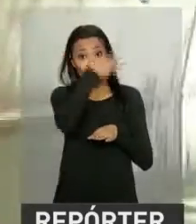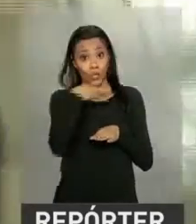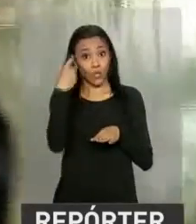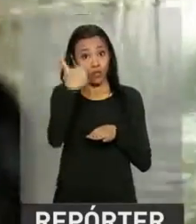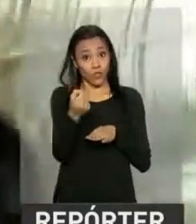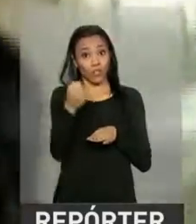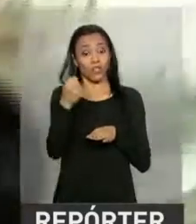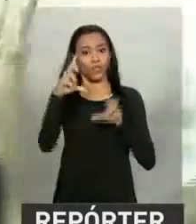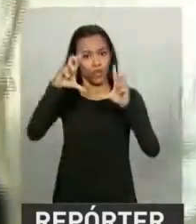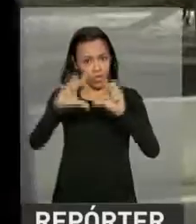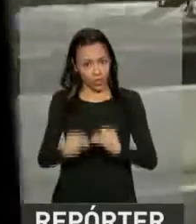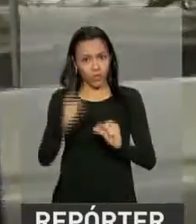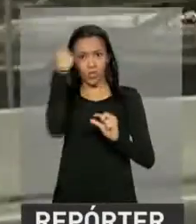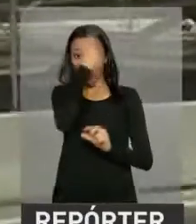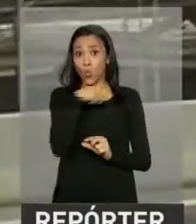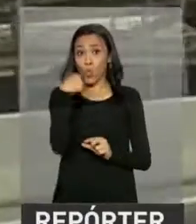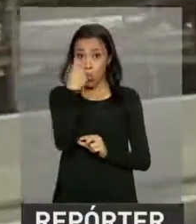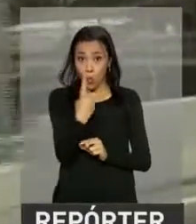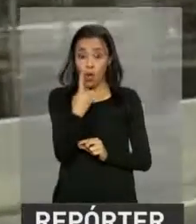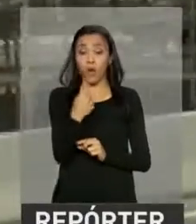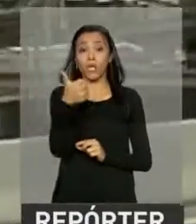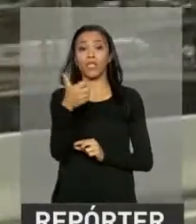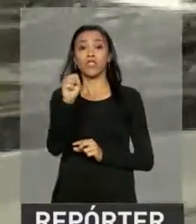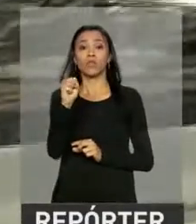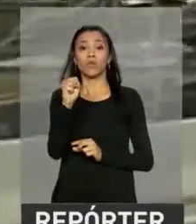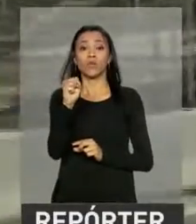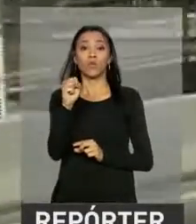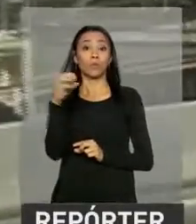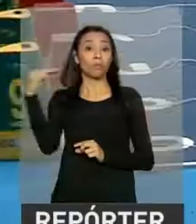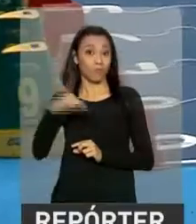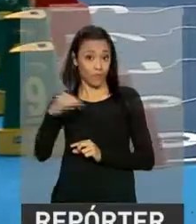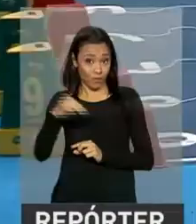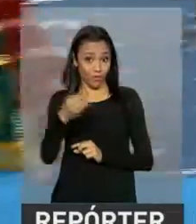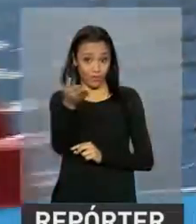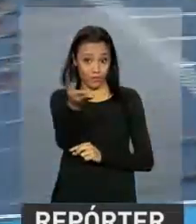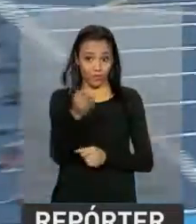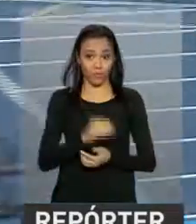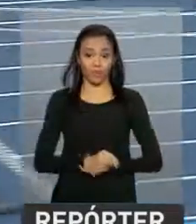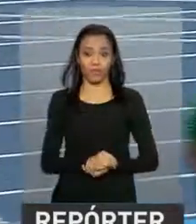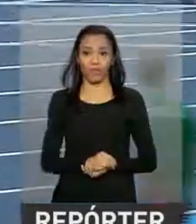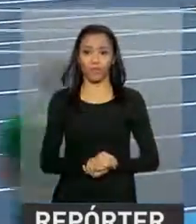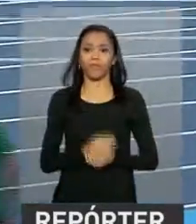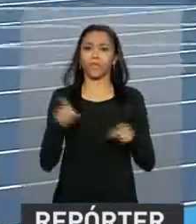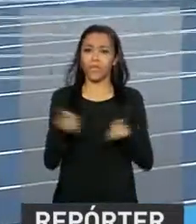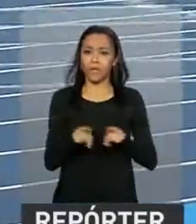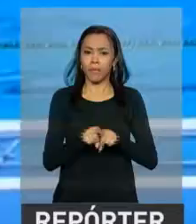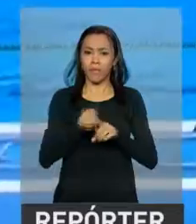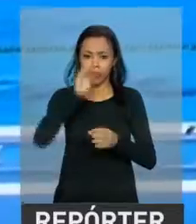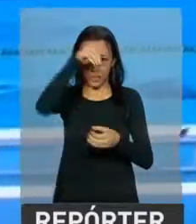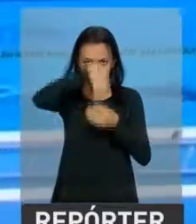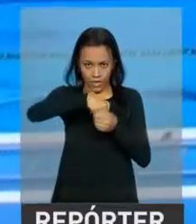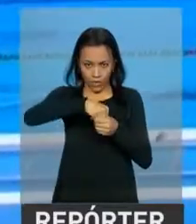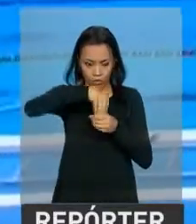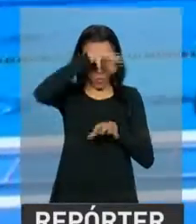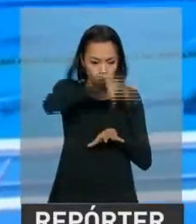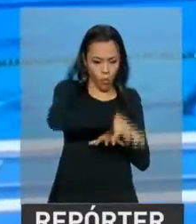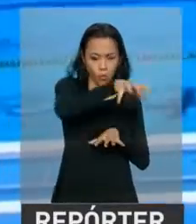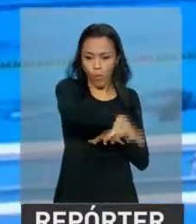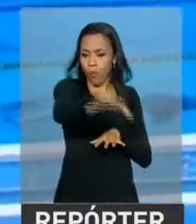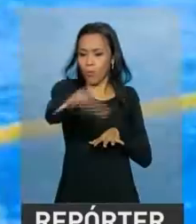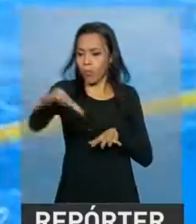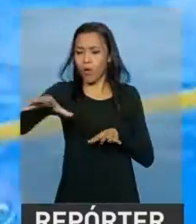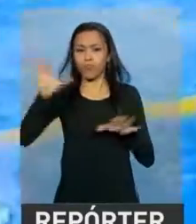para cerca de 1 hora e 18 minutos com o transporte público. As instalações esportivas já foram